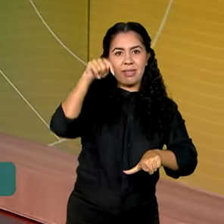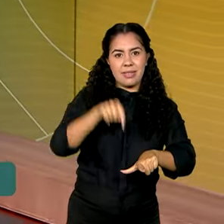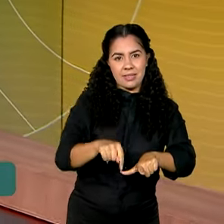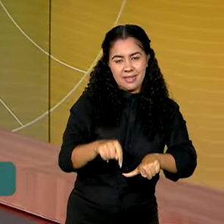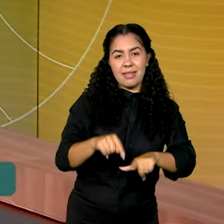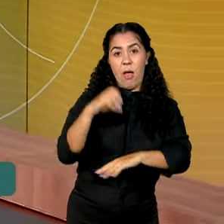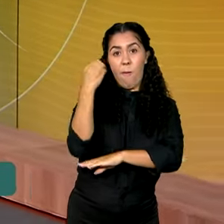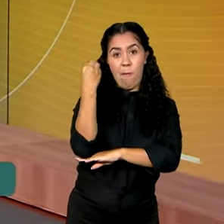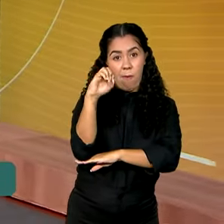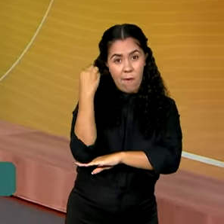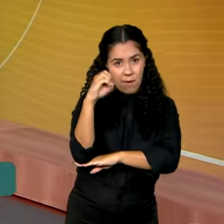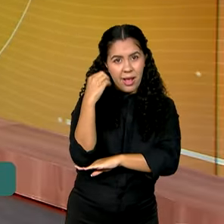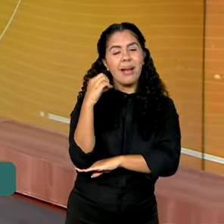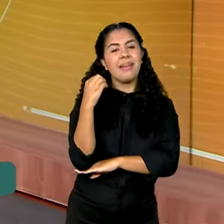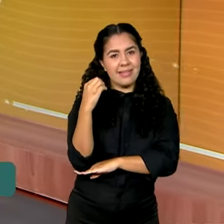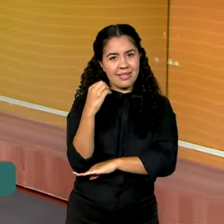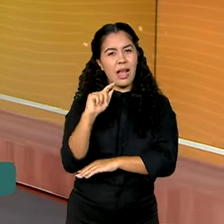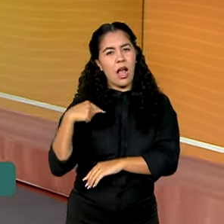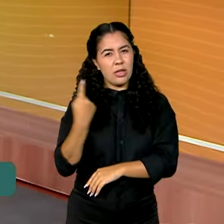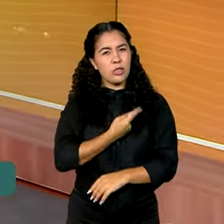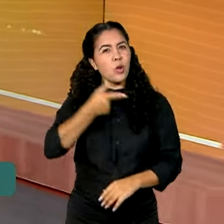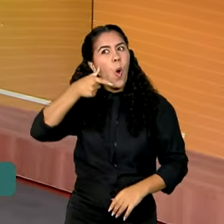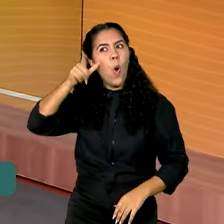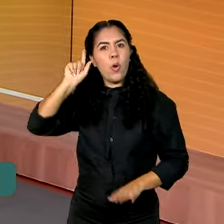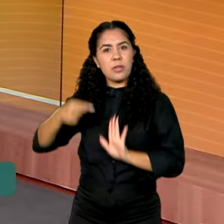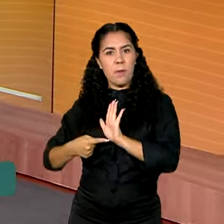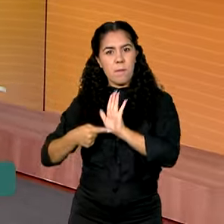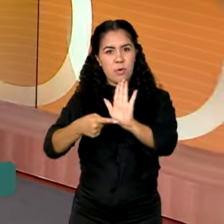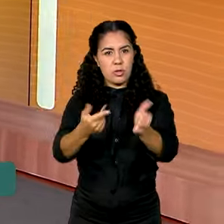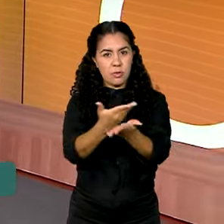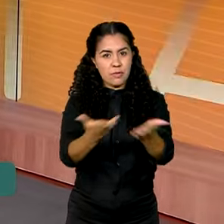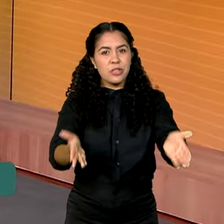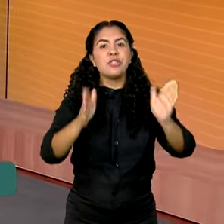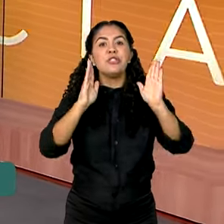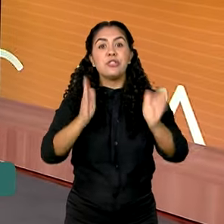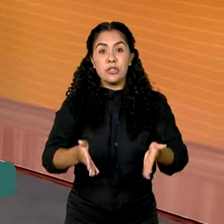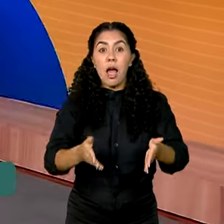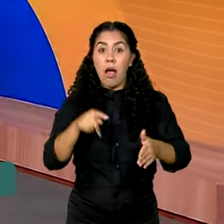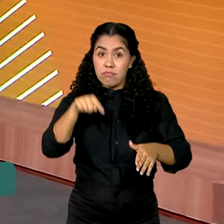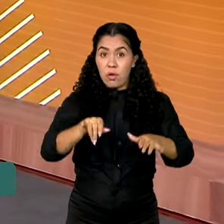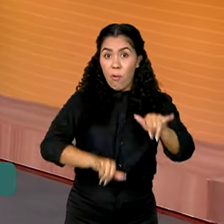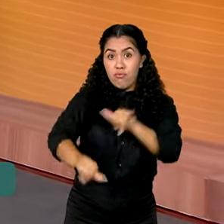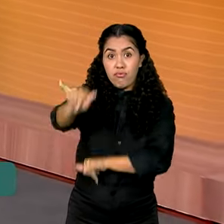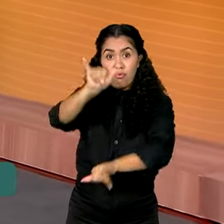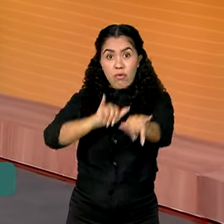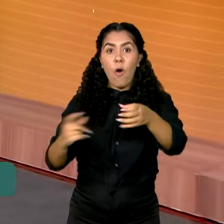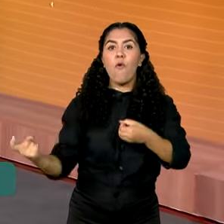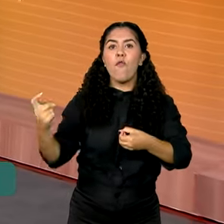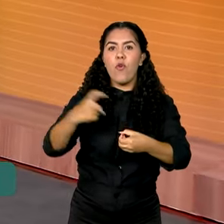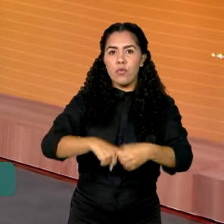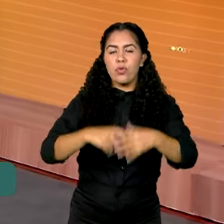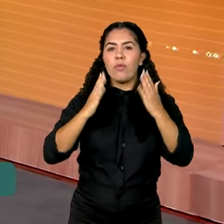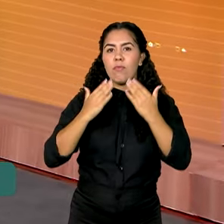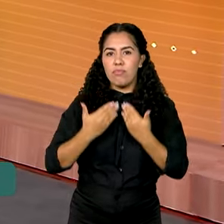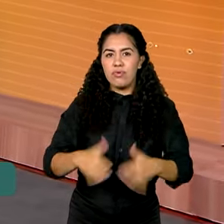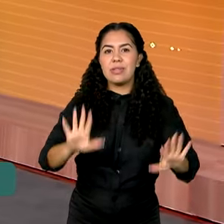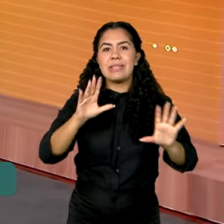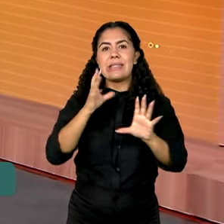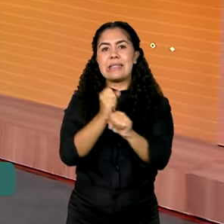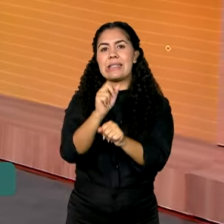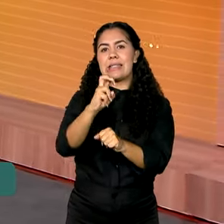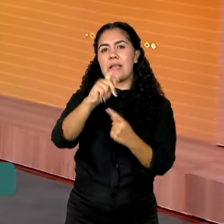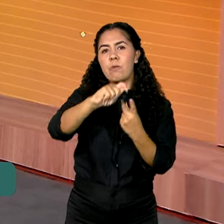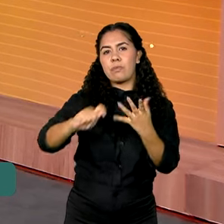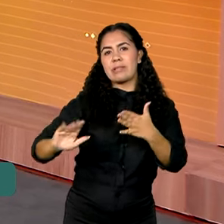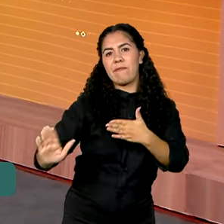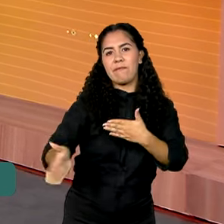em Porto Alegre. Como mostramos ontem aqui no Brasil em Dia, o terminal voltou a funcionar após 5 meses